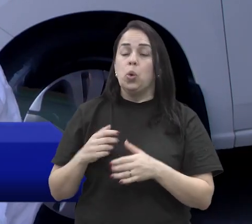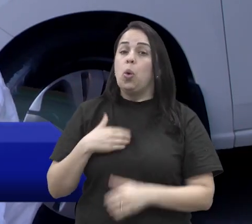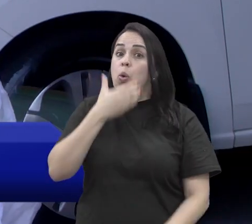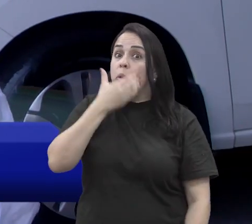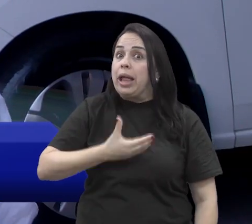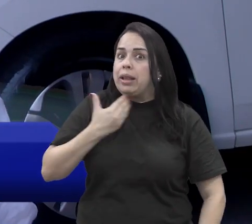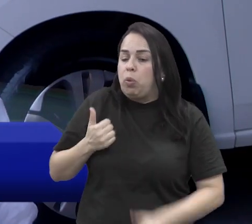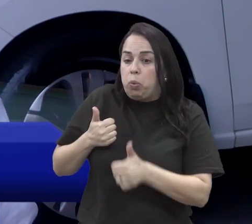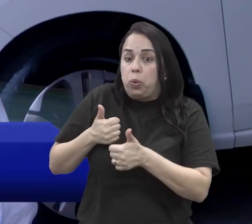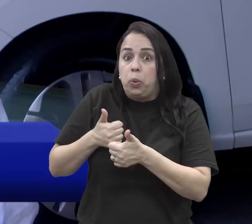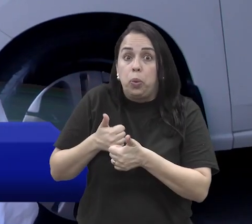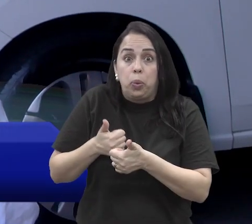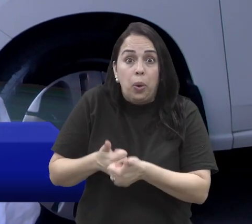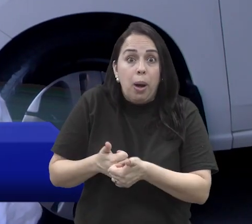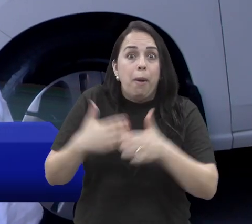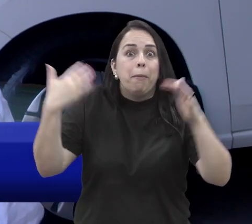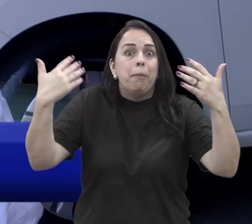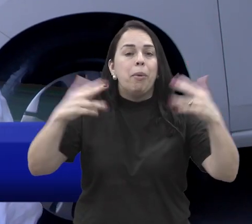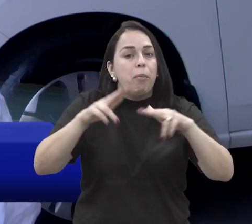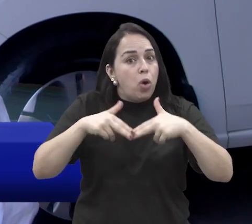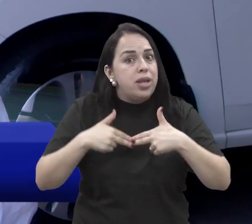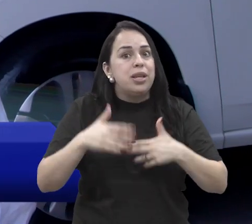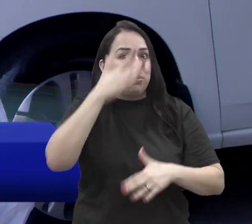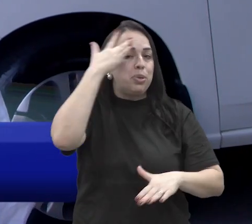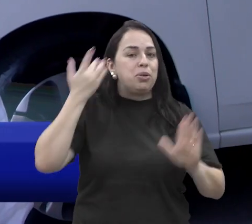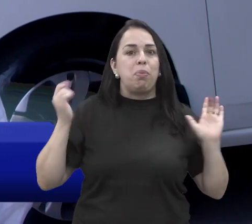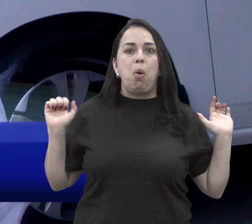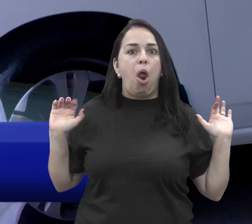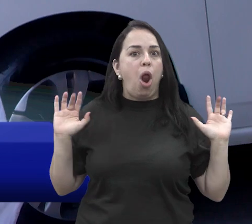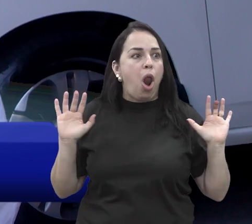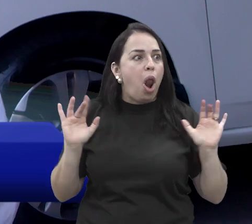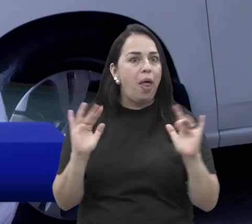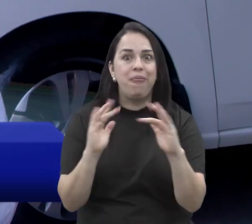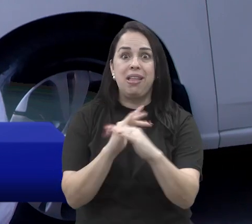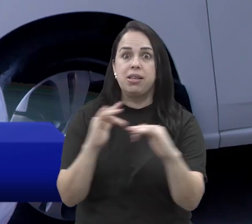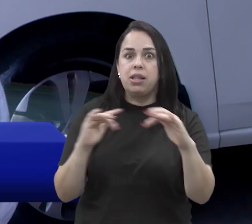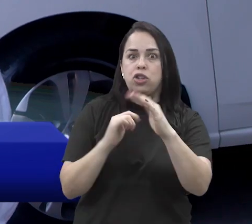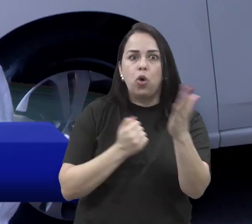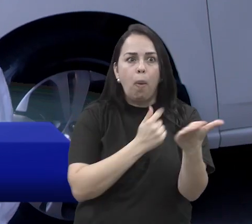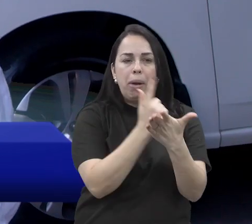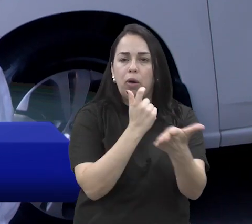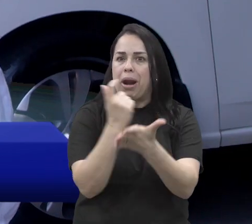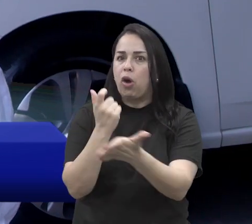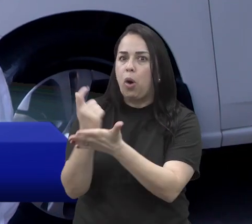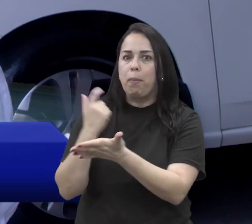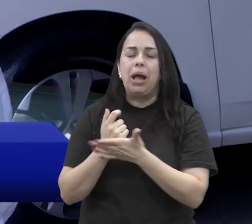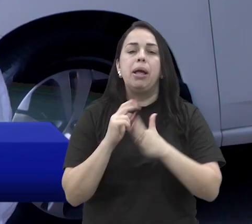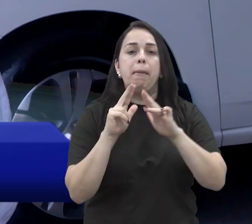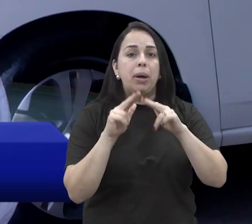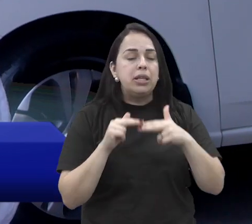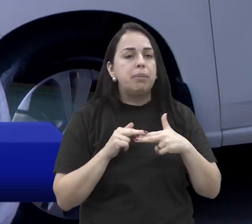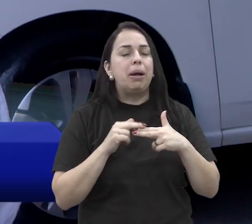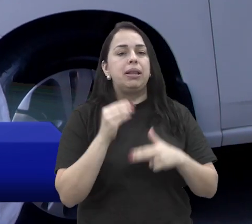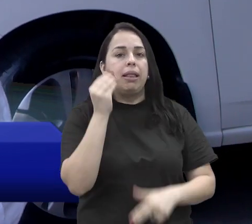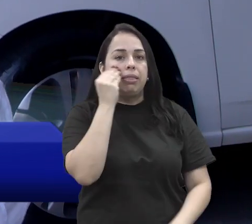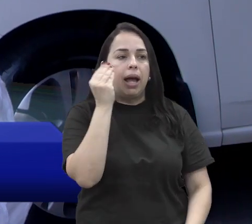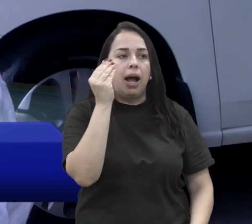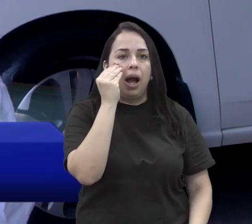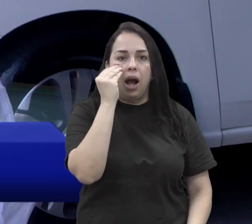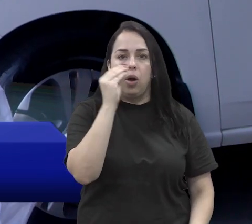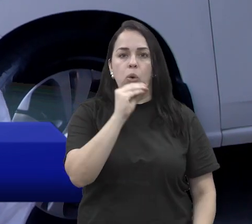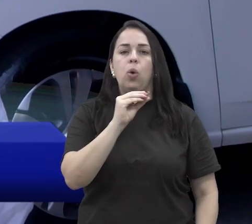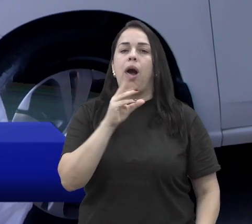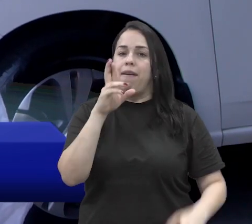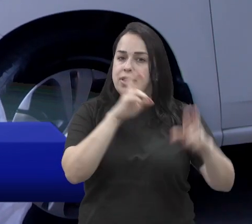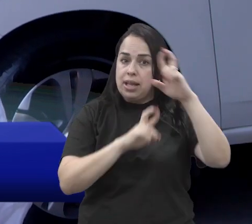está chegando e muitas pessoas vão até os comércios de rua fazer as compras de fim de ano. E pensando nisso, para aumentar a fiscalização